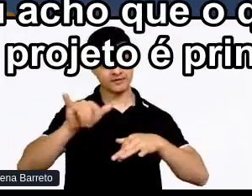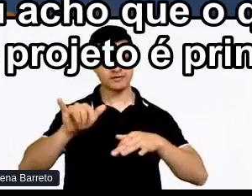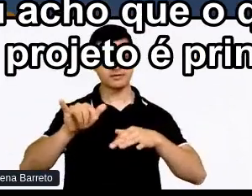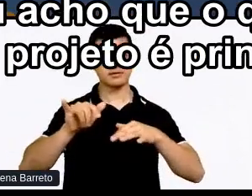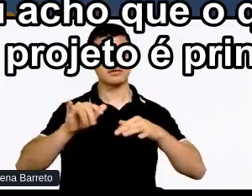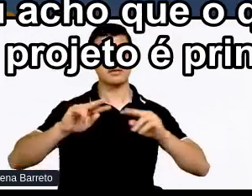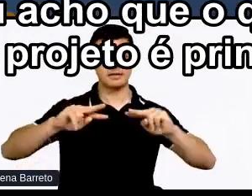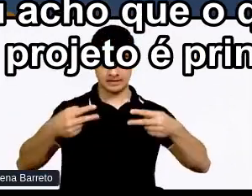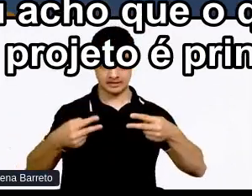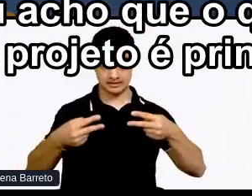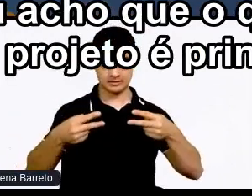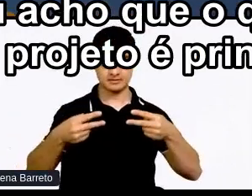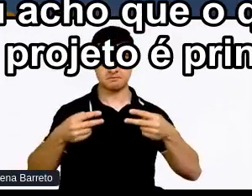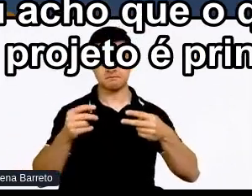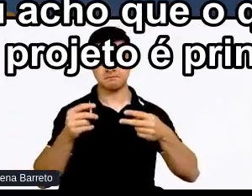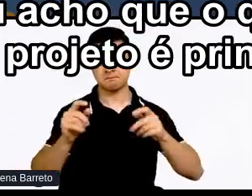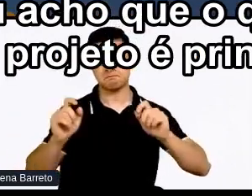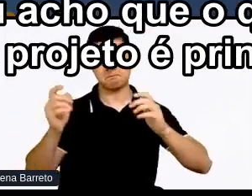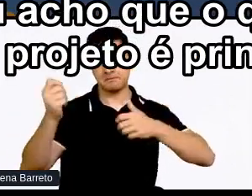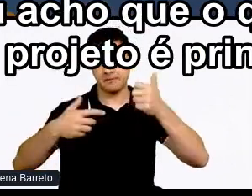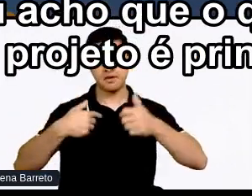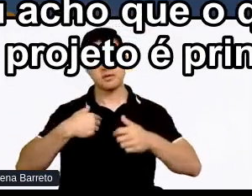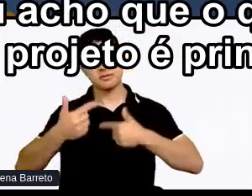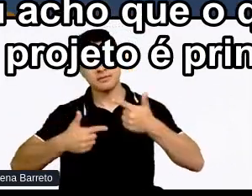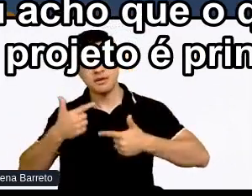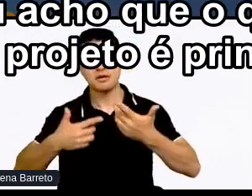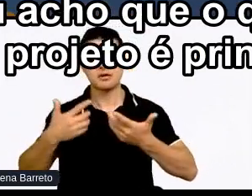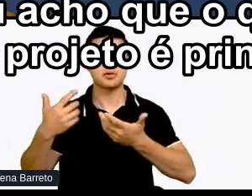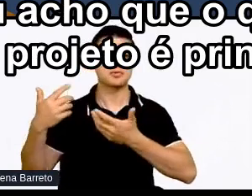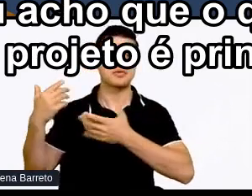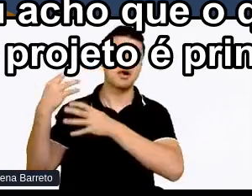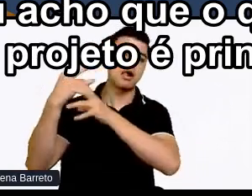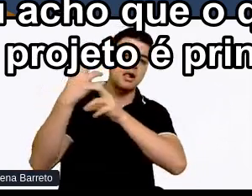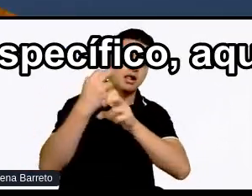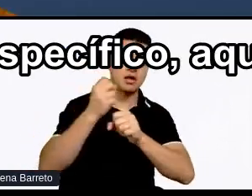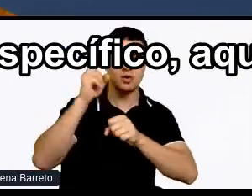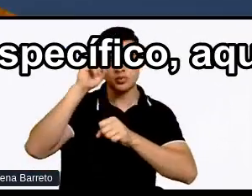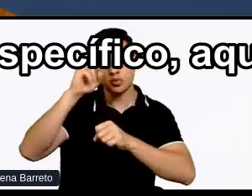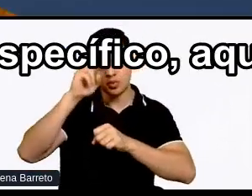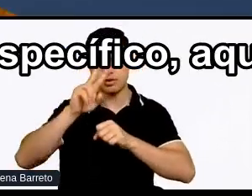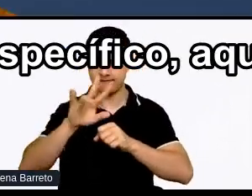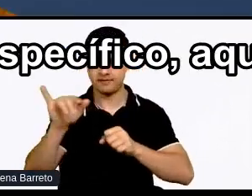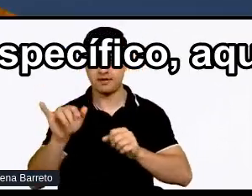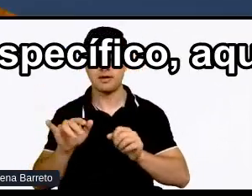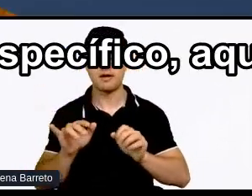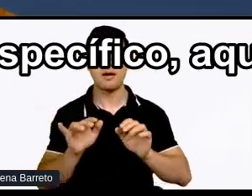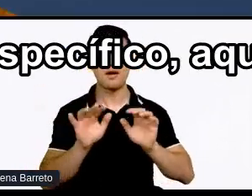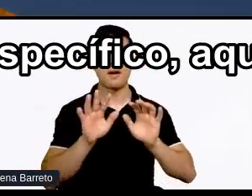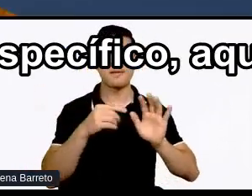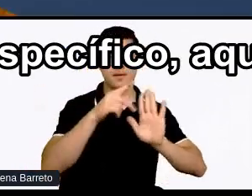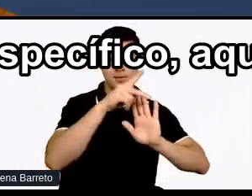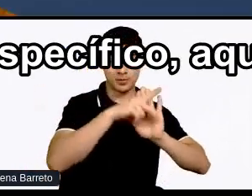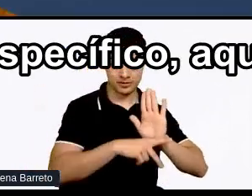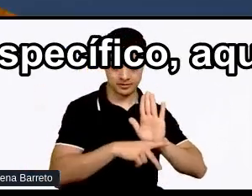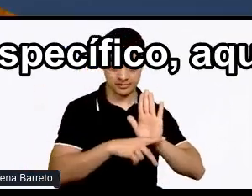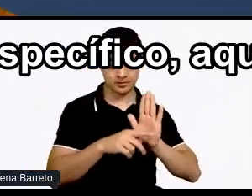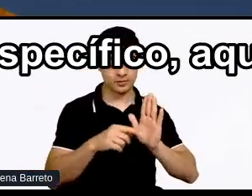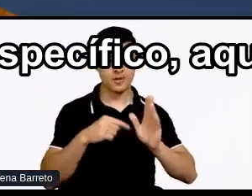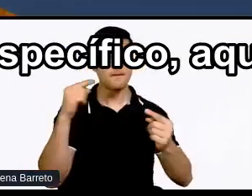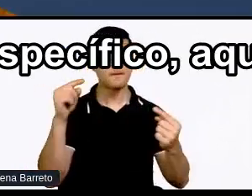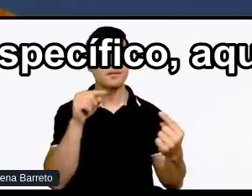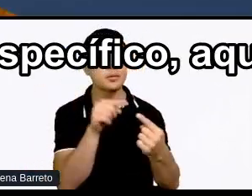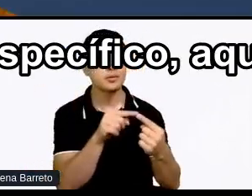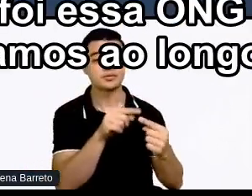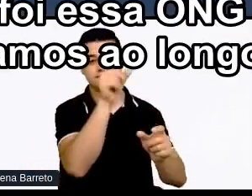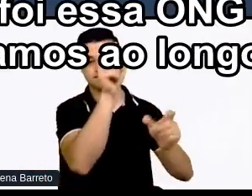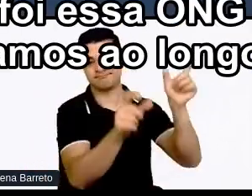carreira, mas eu acho que o que me toca para falar desse projeto é principalmente pessoas. Essas pessoas em específico, aqui do lado direito a